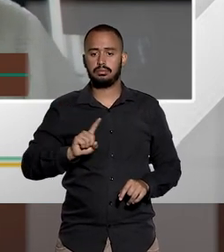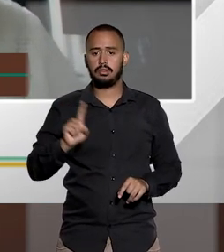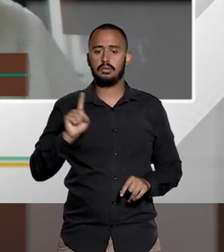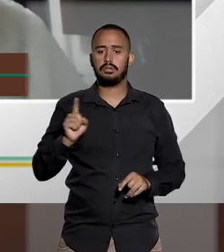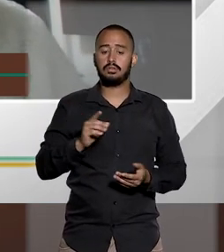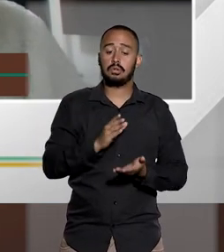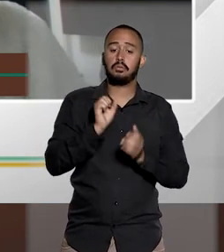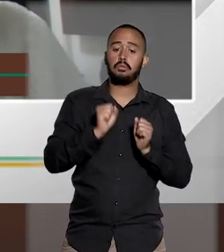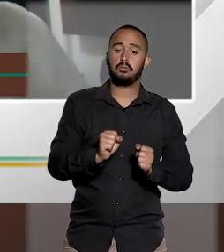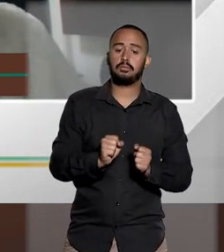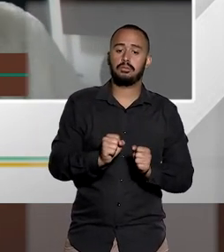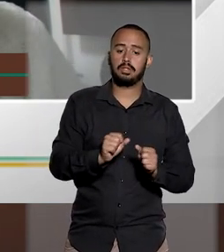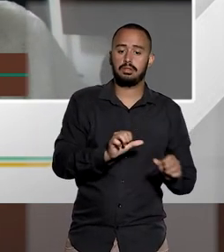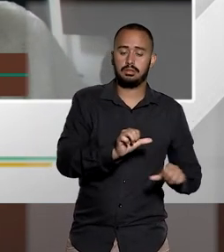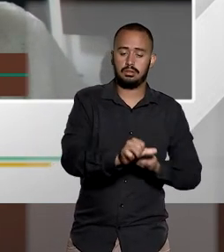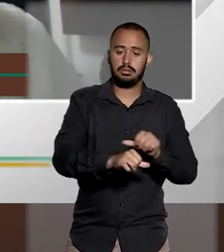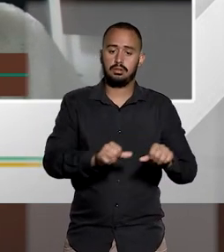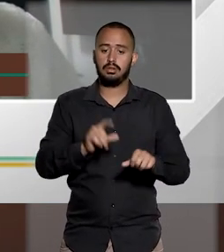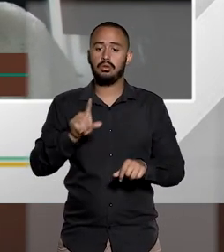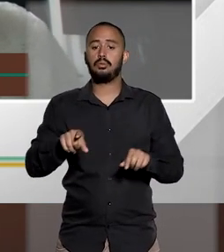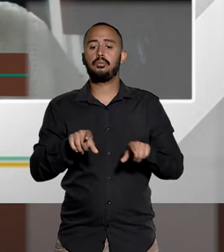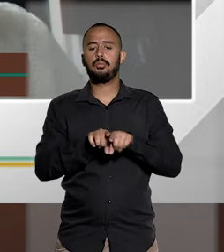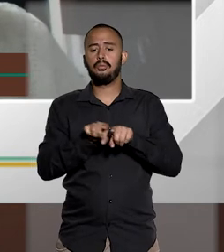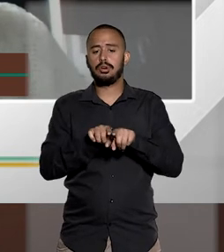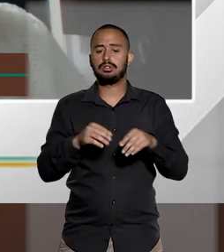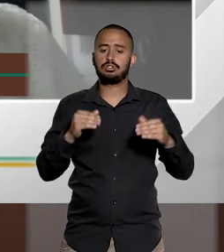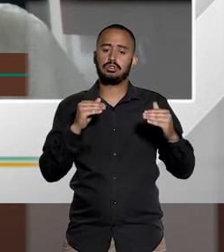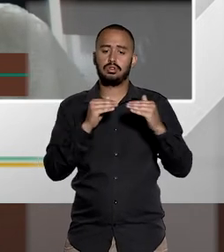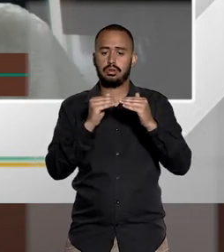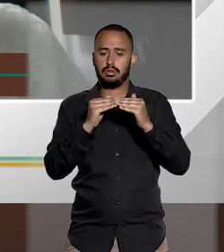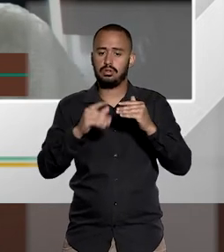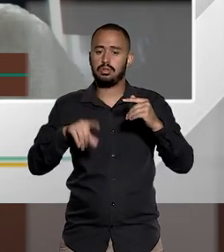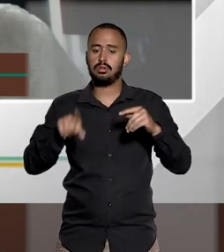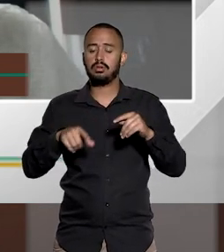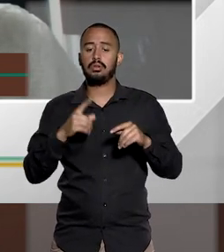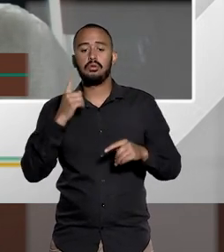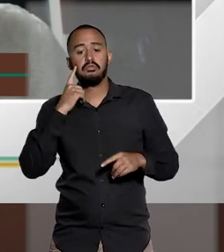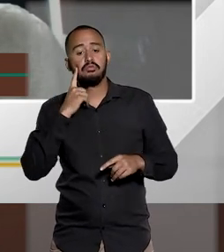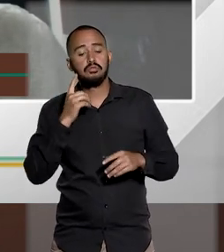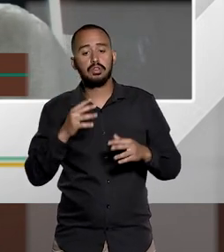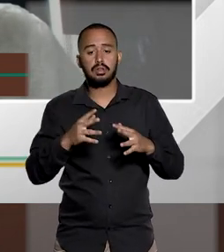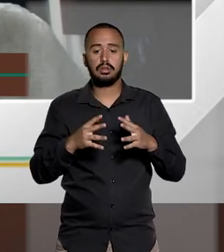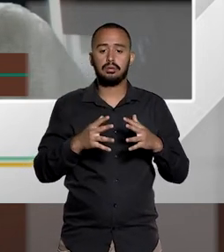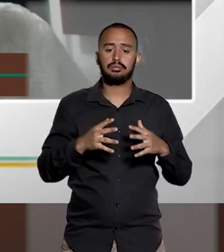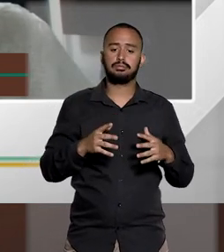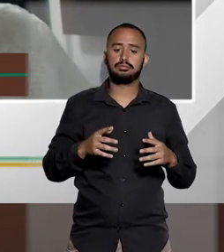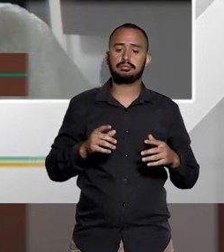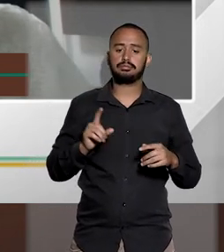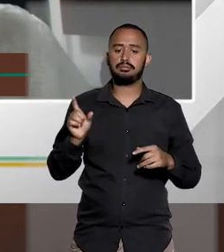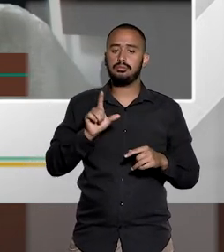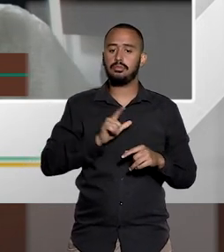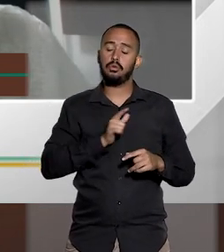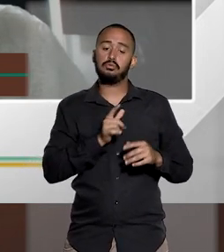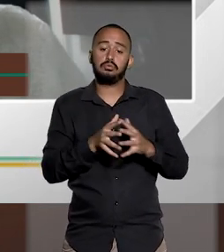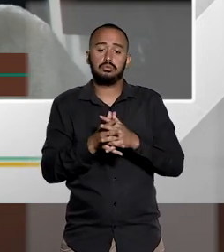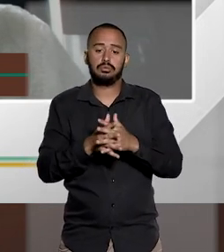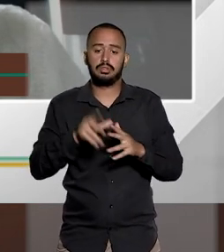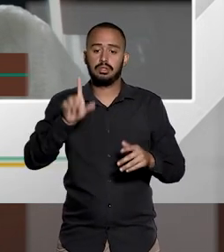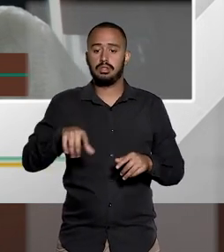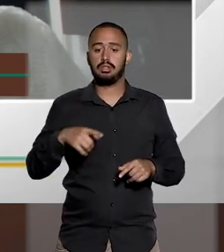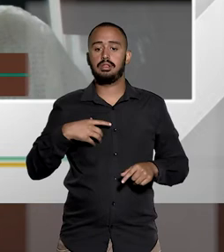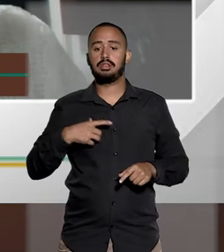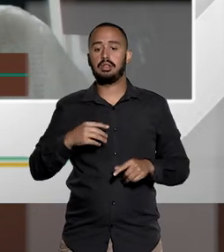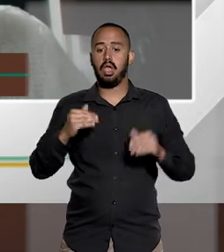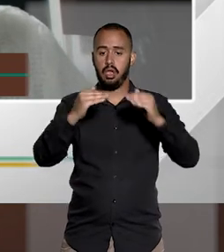que são renunciáveis, que são passíveis de negociação pela administração, e não aqueles que são, envolvem autoridade,